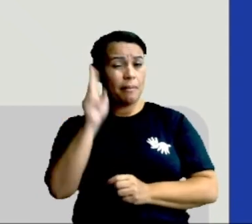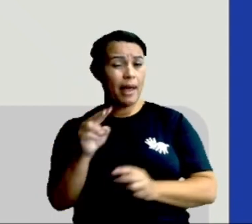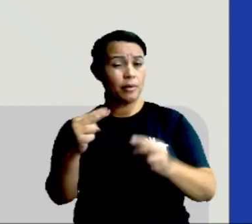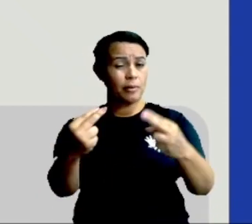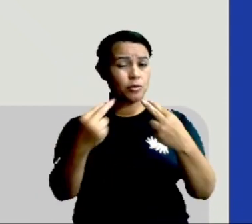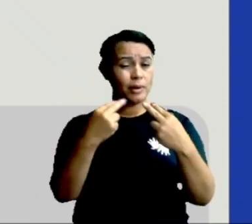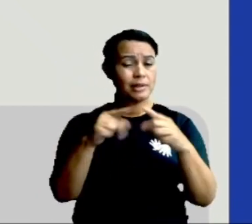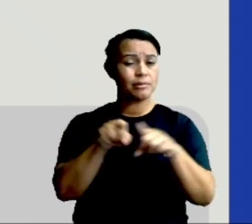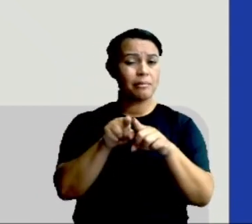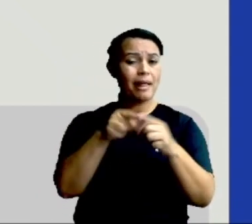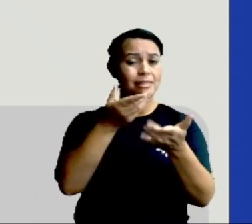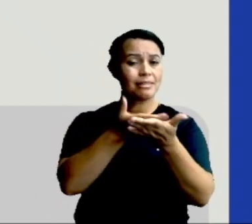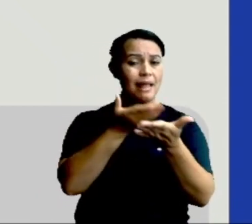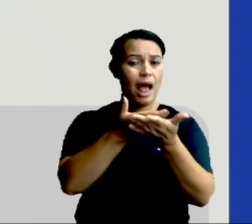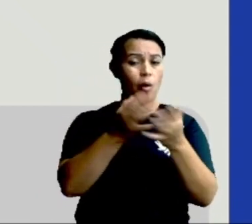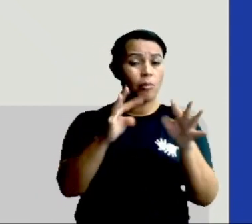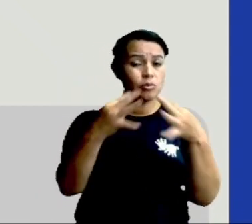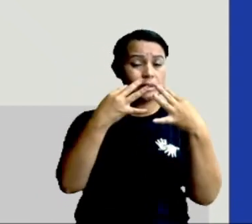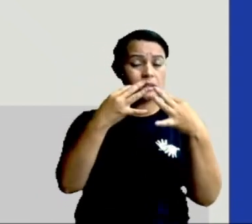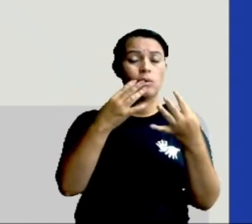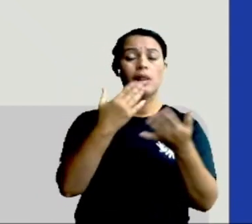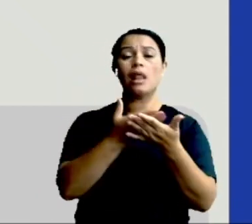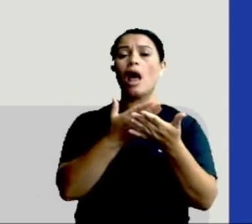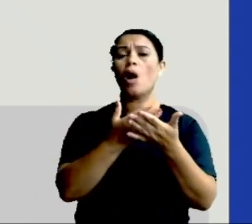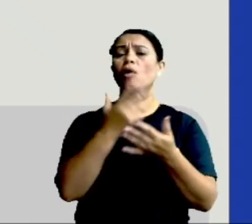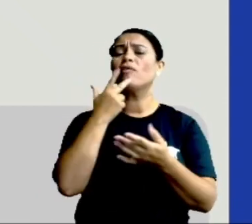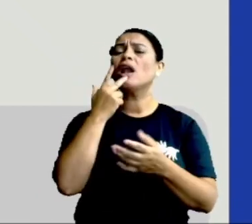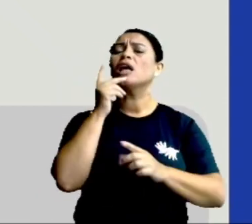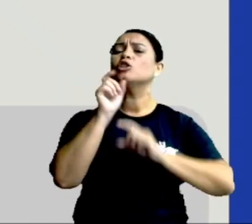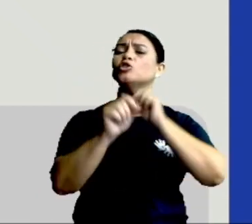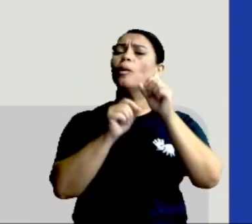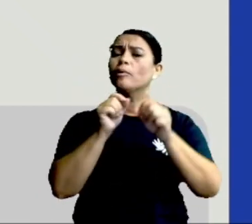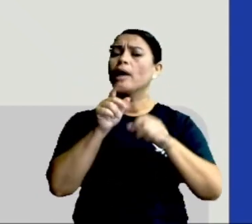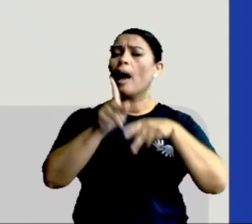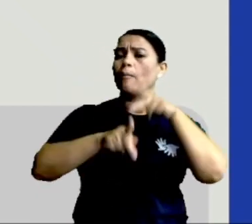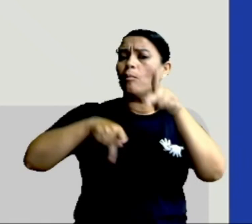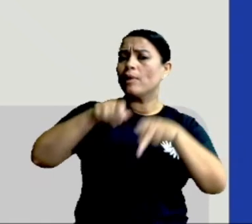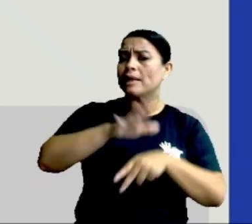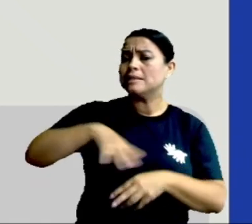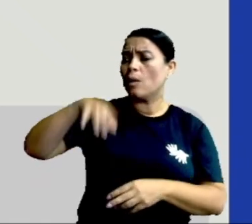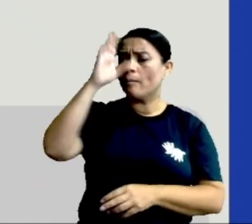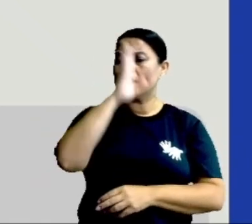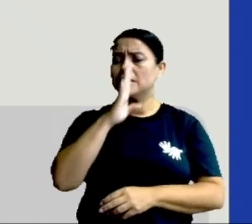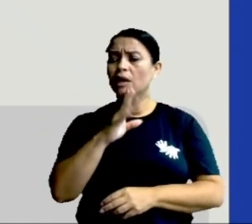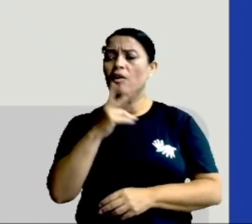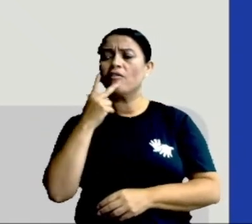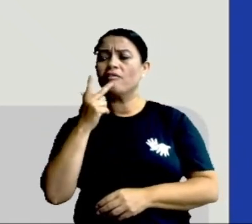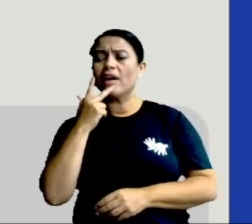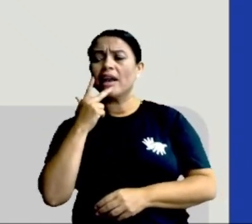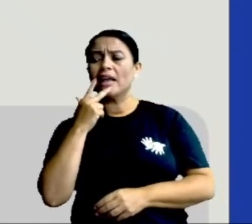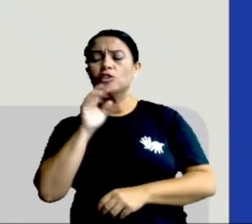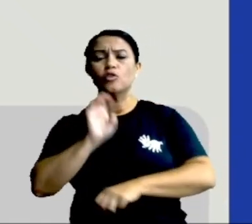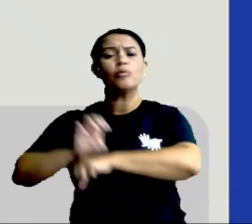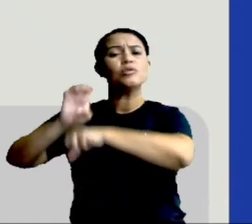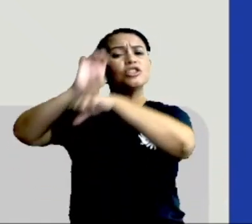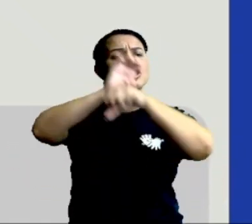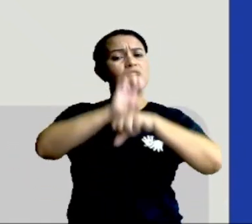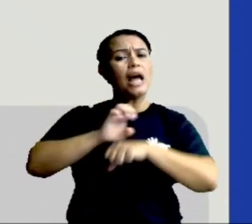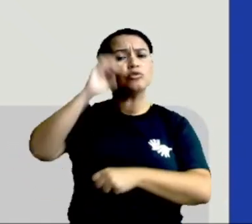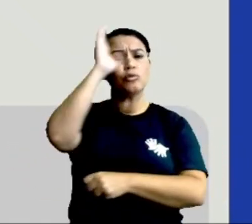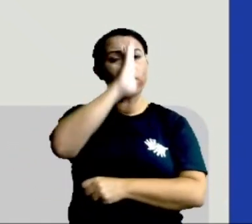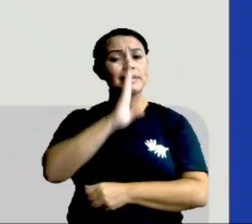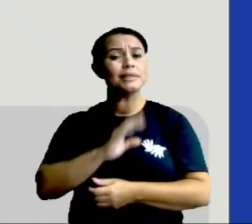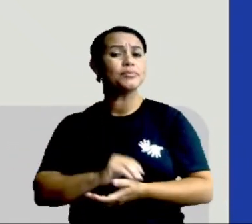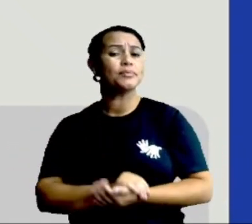bem atenção na aula, foi sobre o quê? Eu falei sobre a população brasileira ou eu falei sobre os estados do